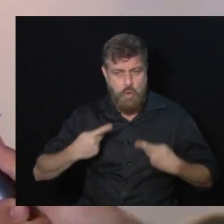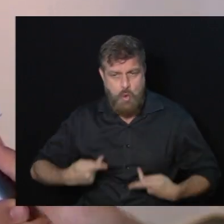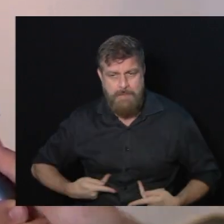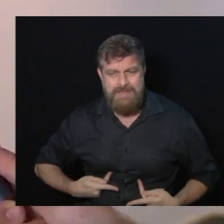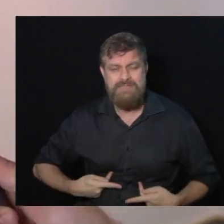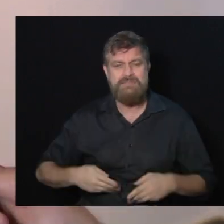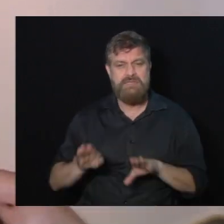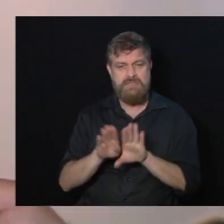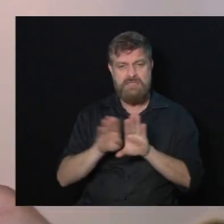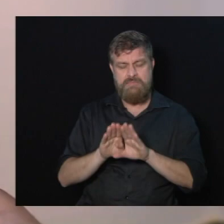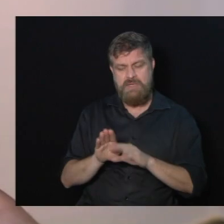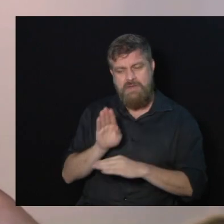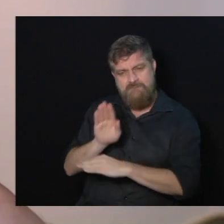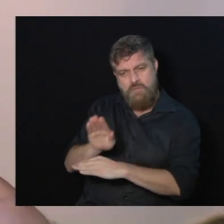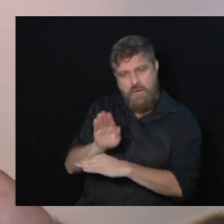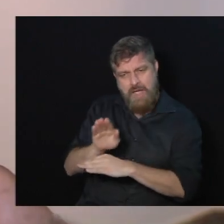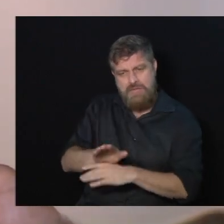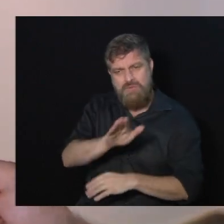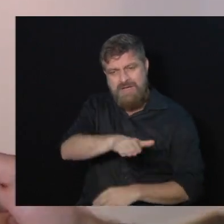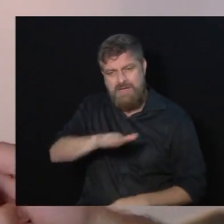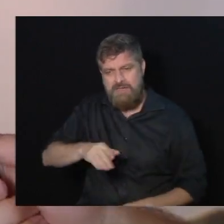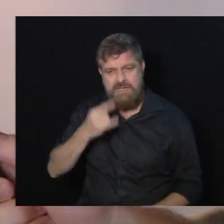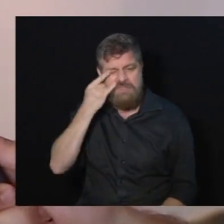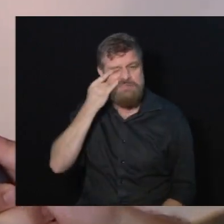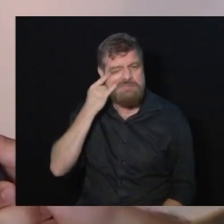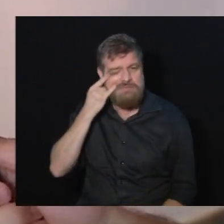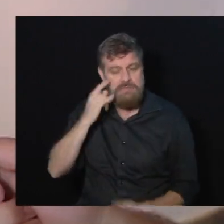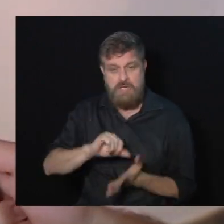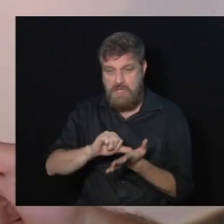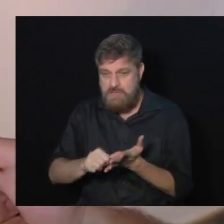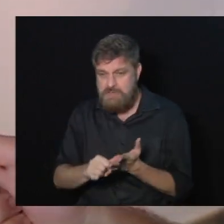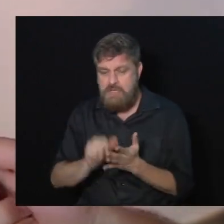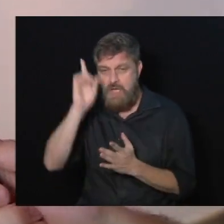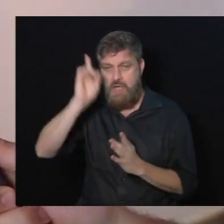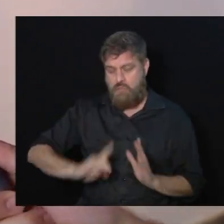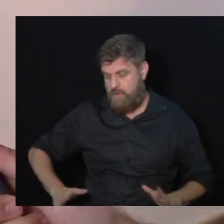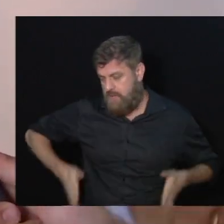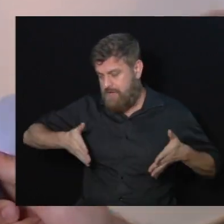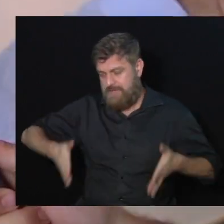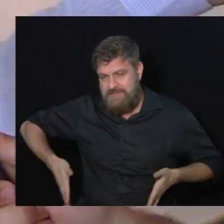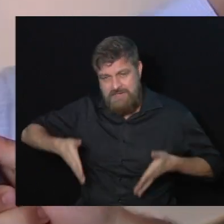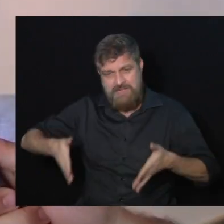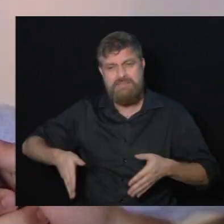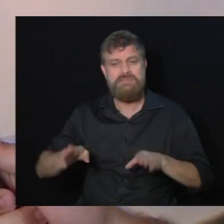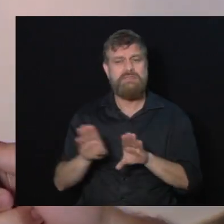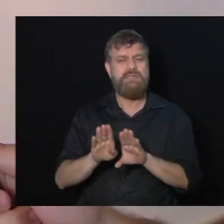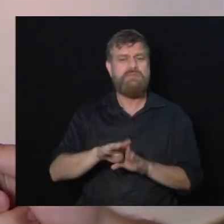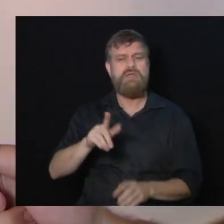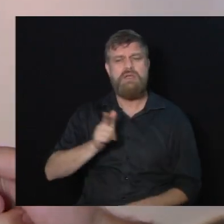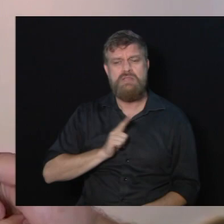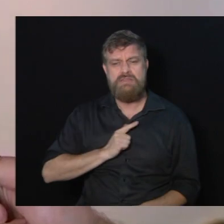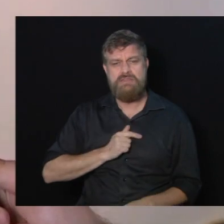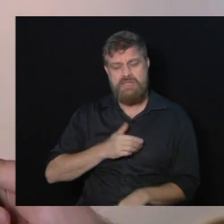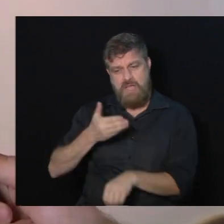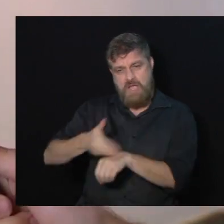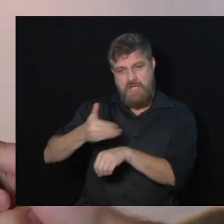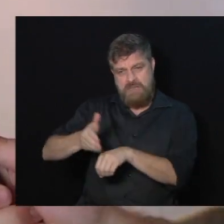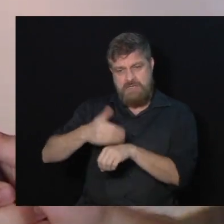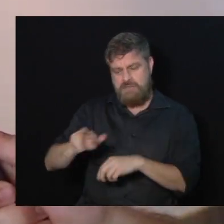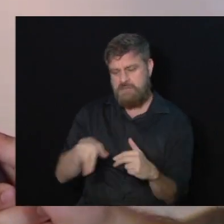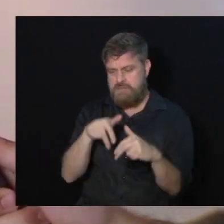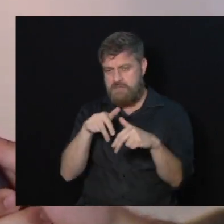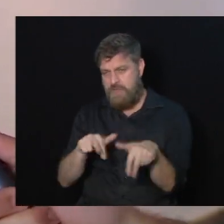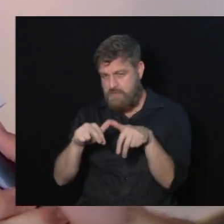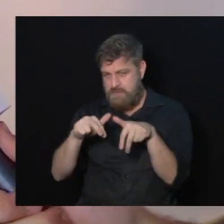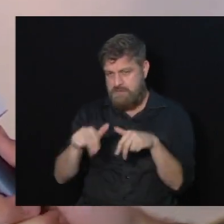projeto voltado a atender crianças com Down e cadeirantes. A gente tem também ensaios da catira,